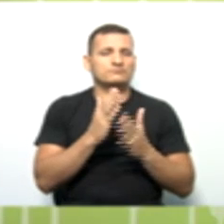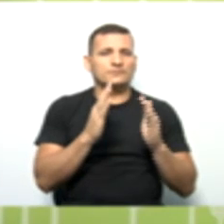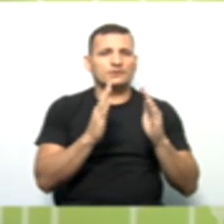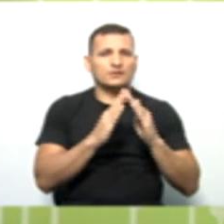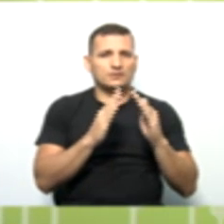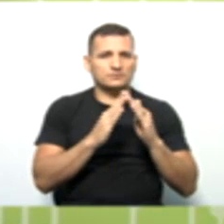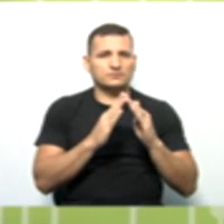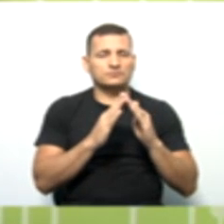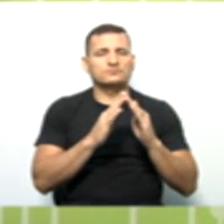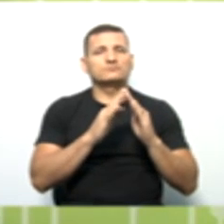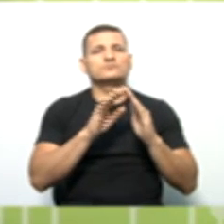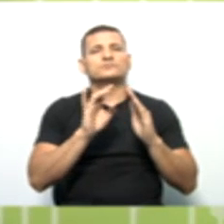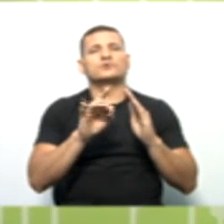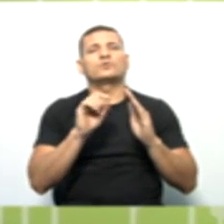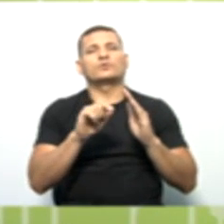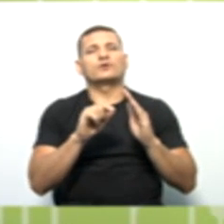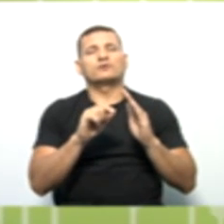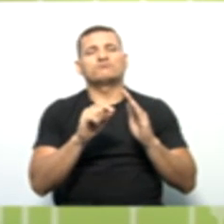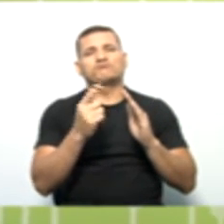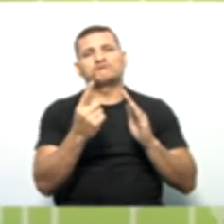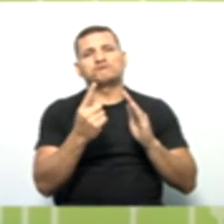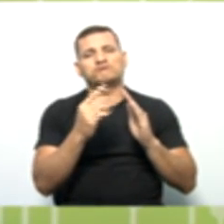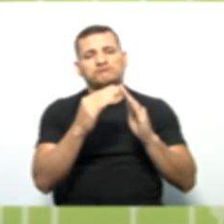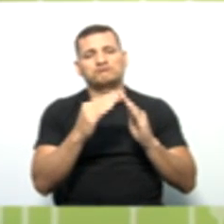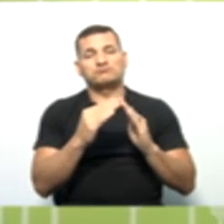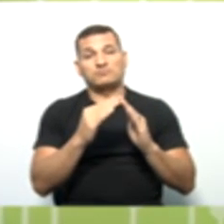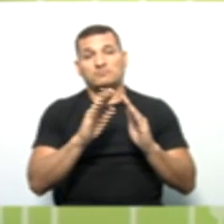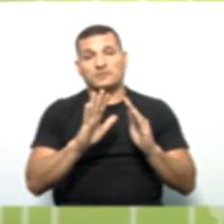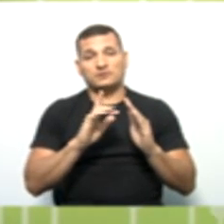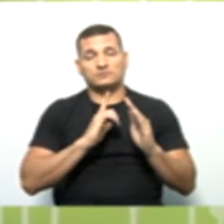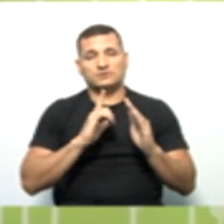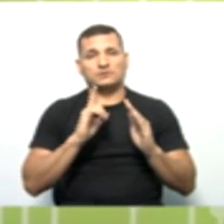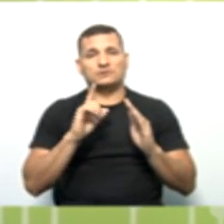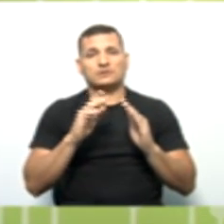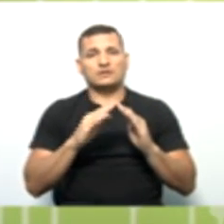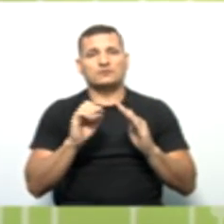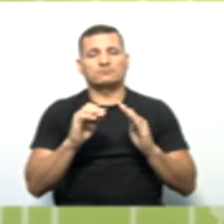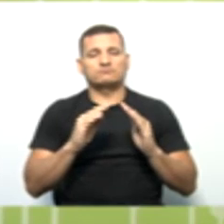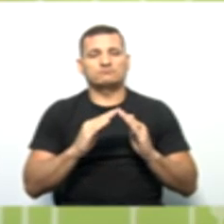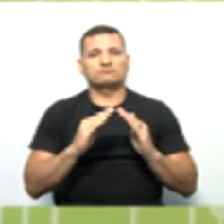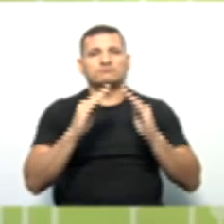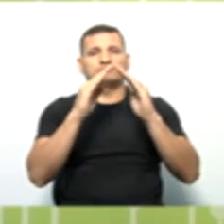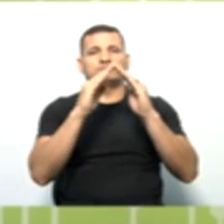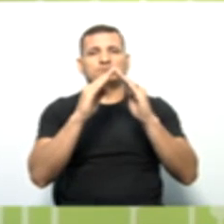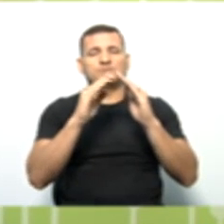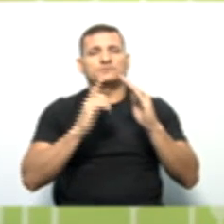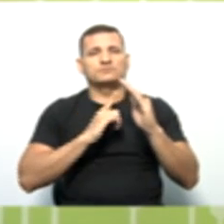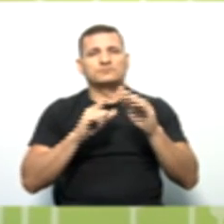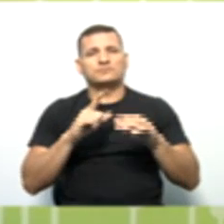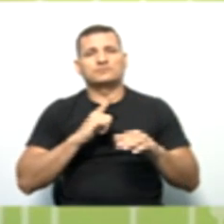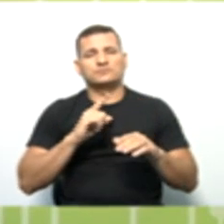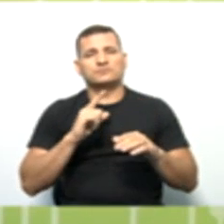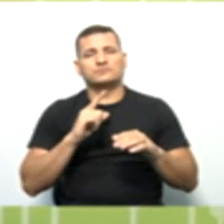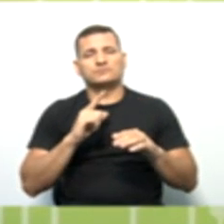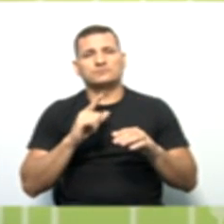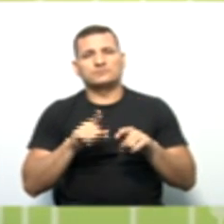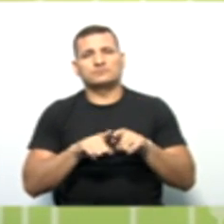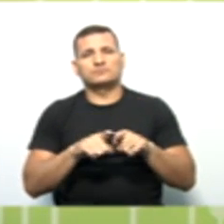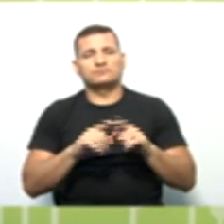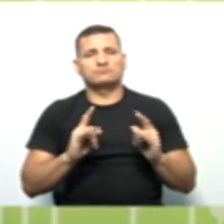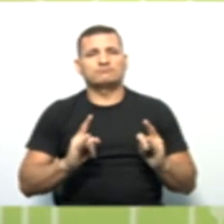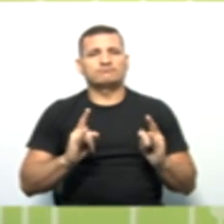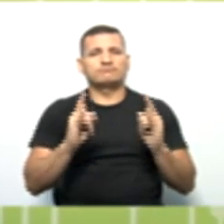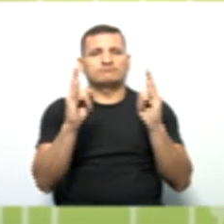de planta térrea, mas existem casas que ocupam 2 pisos, e existem o que? Os prédios, né? Esse prédio vai o quê? 3,